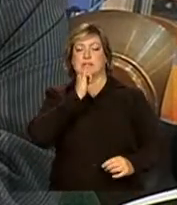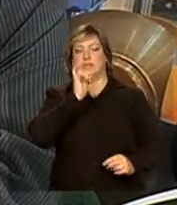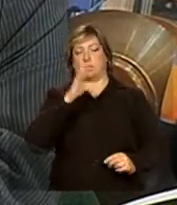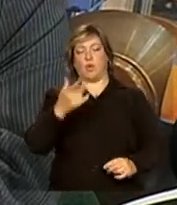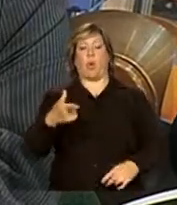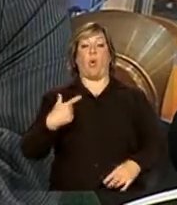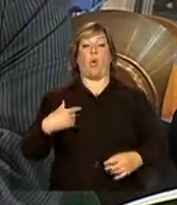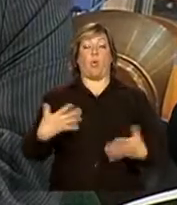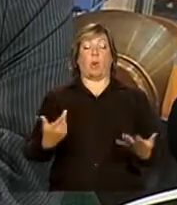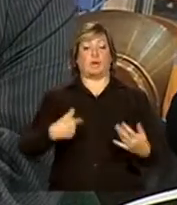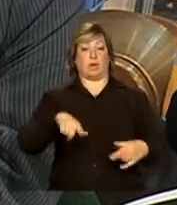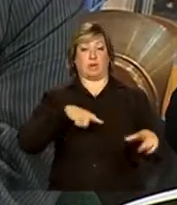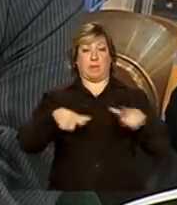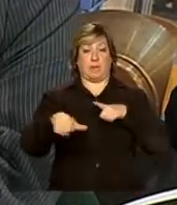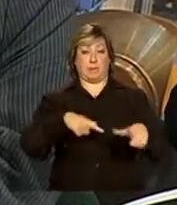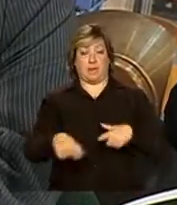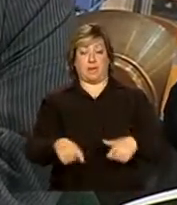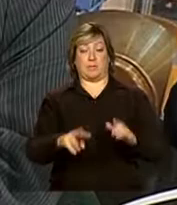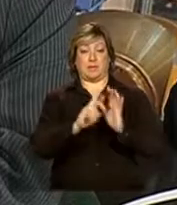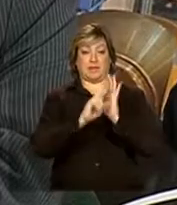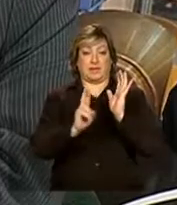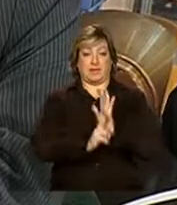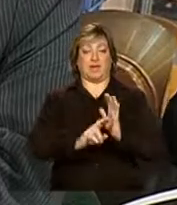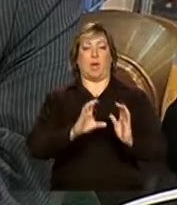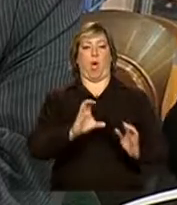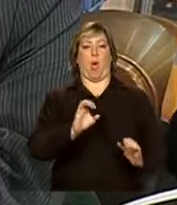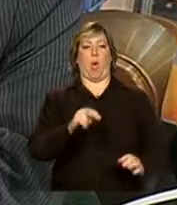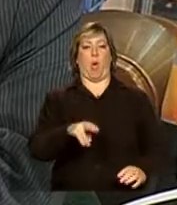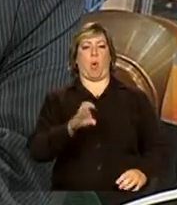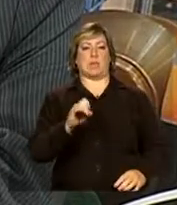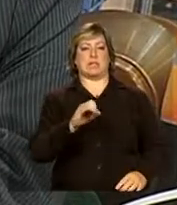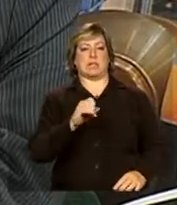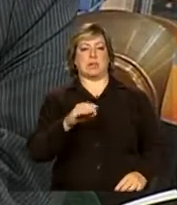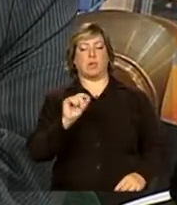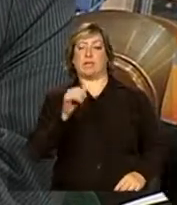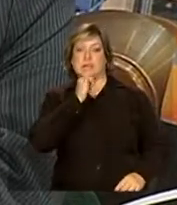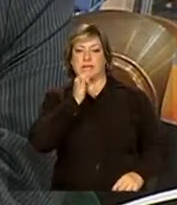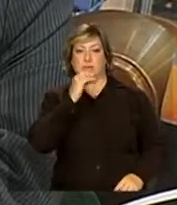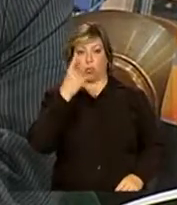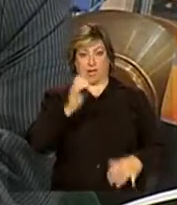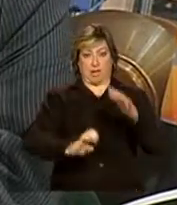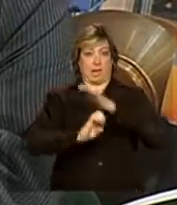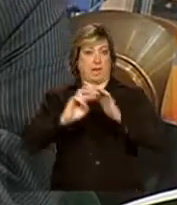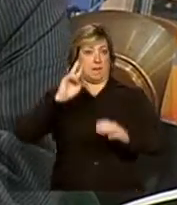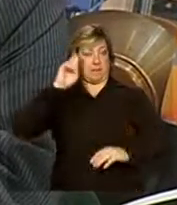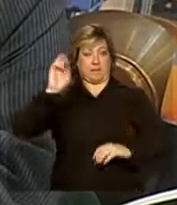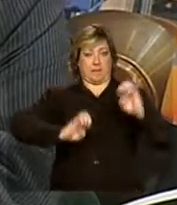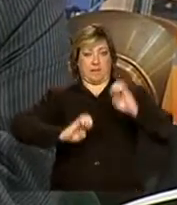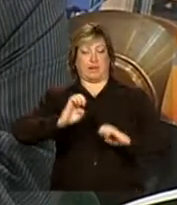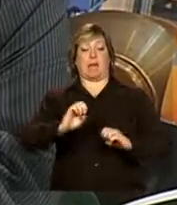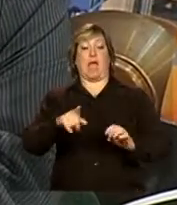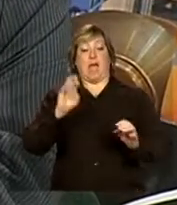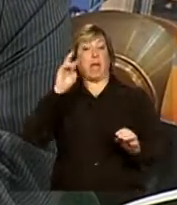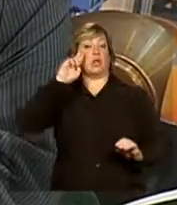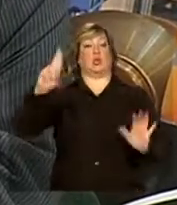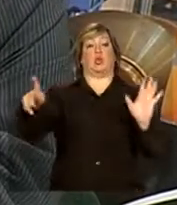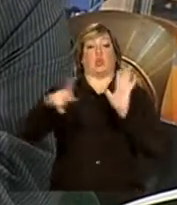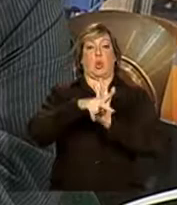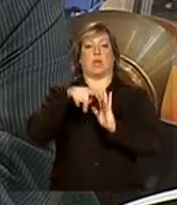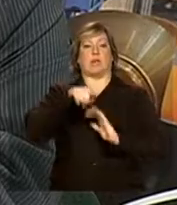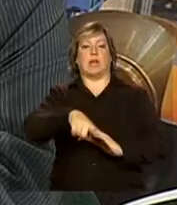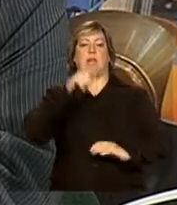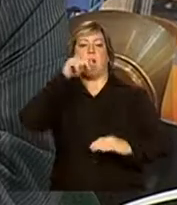trabalha em regime de concessões, por exemplo, uma empresa que é proprietária de hidrelétricas, ela tem uma atividade forte, e se